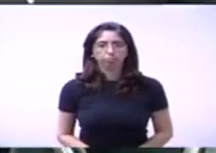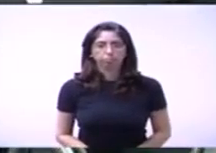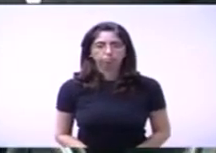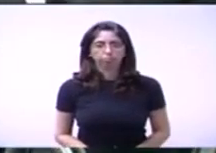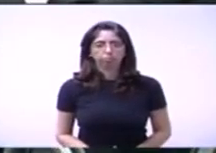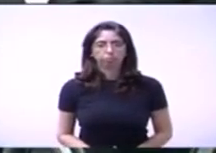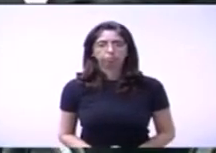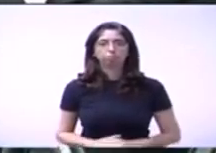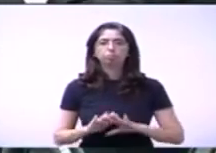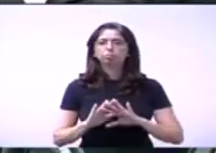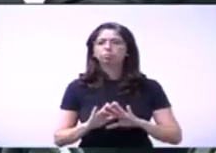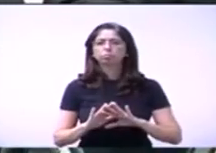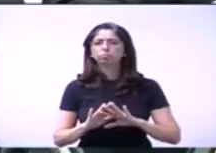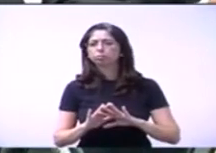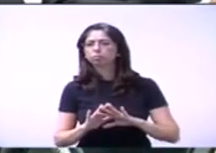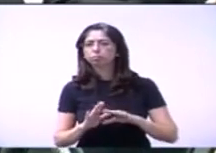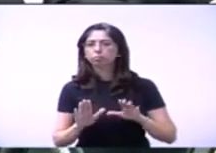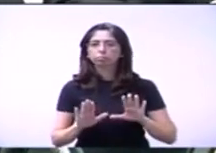Senhor presidente.